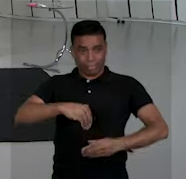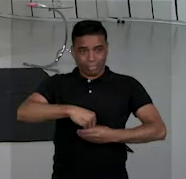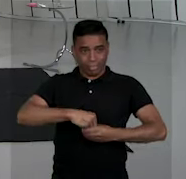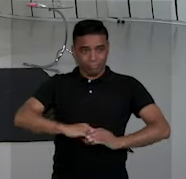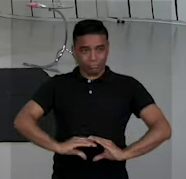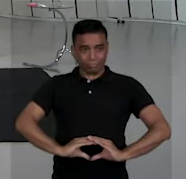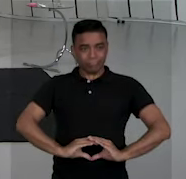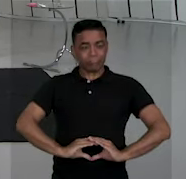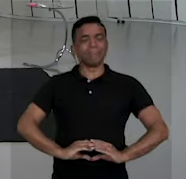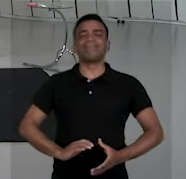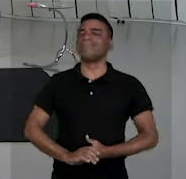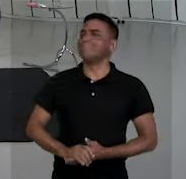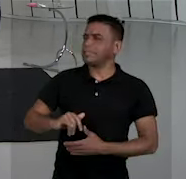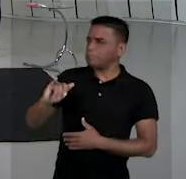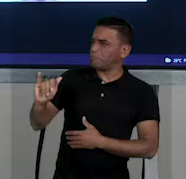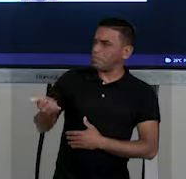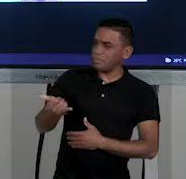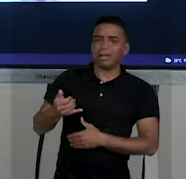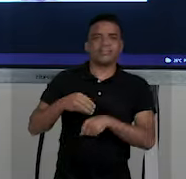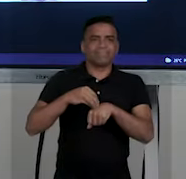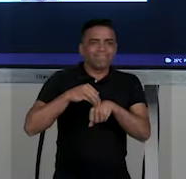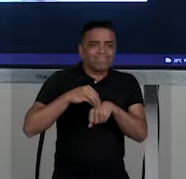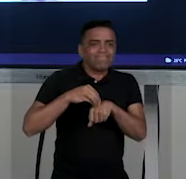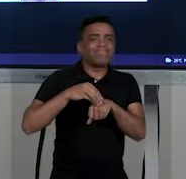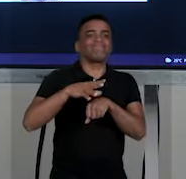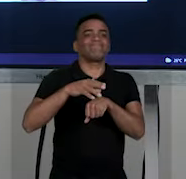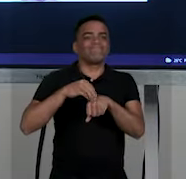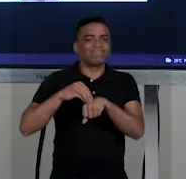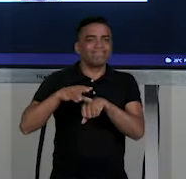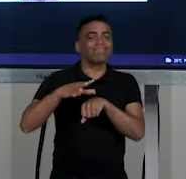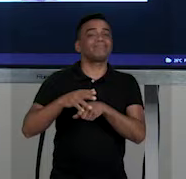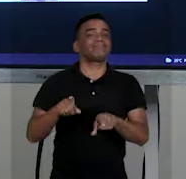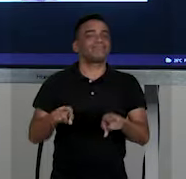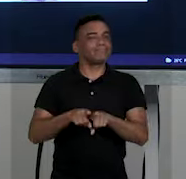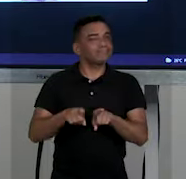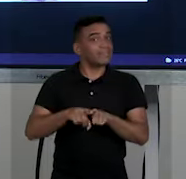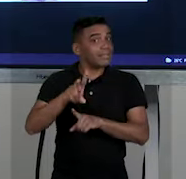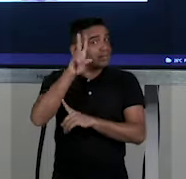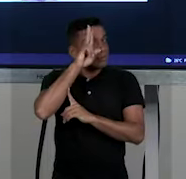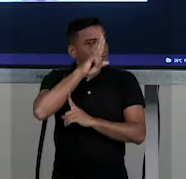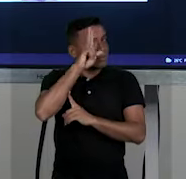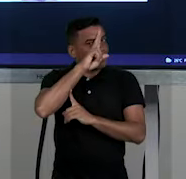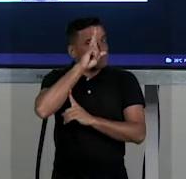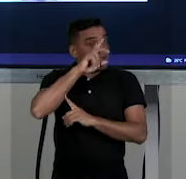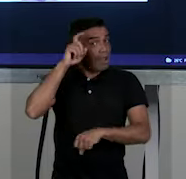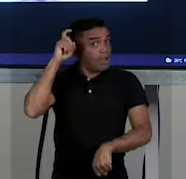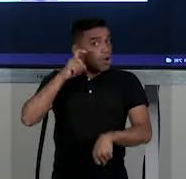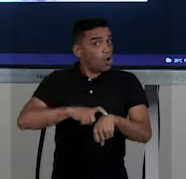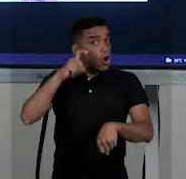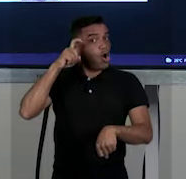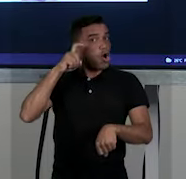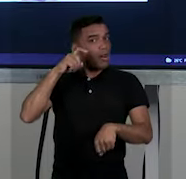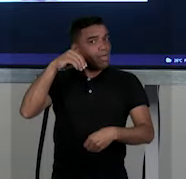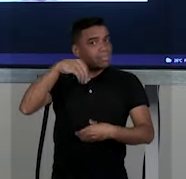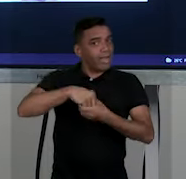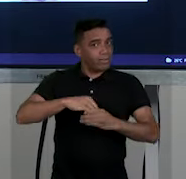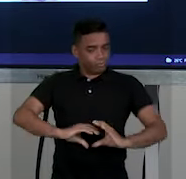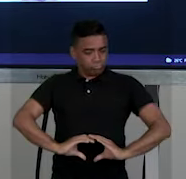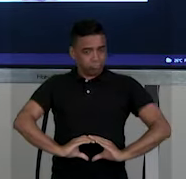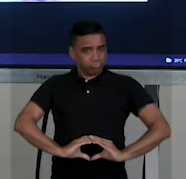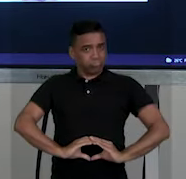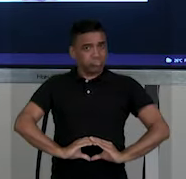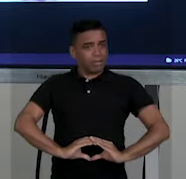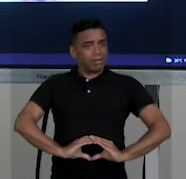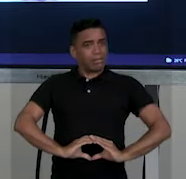Aproveitando o gancho aqui também, só para a gente poder relembrar mais uma vez, né, no desenvolvimento embrionário, a gente vem de